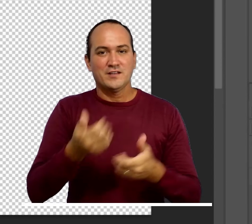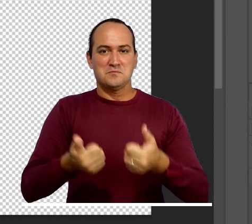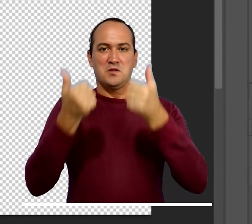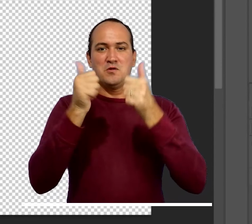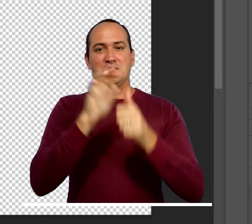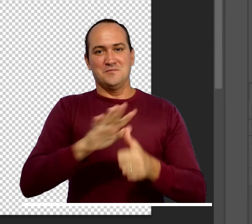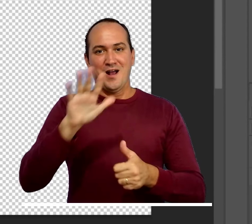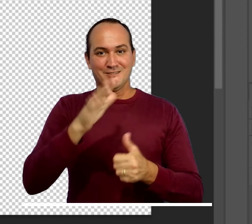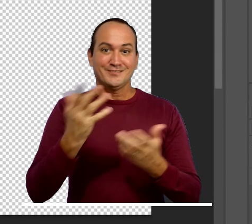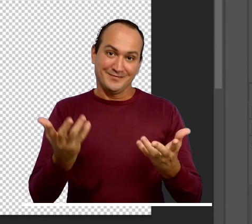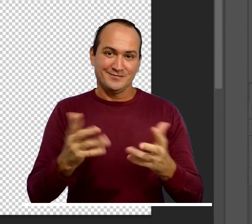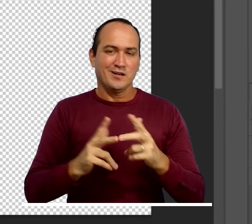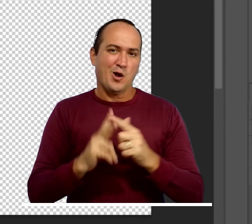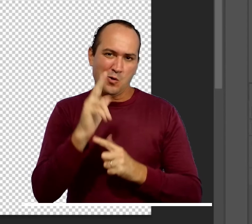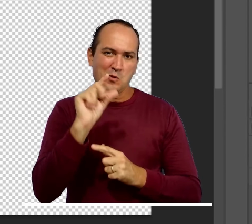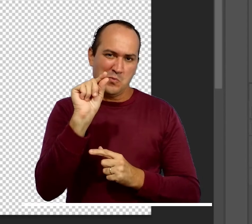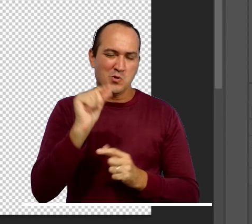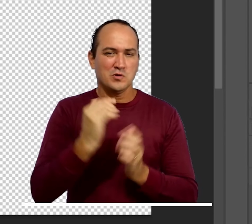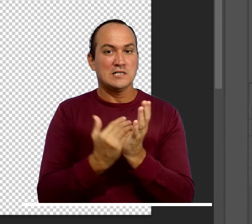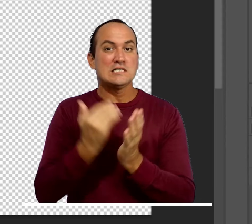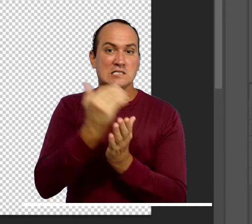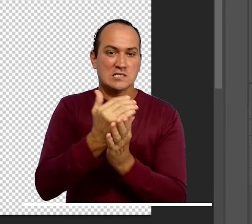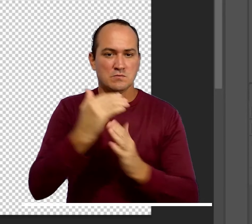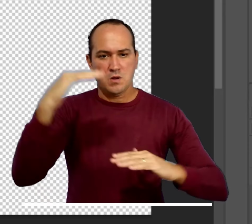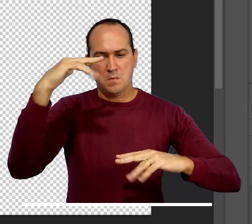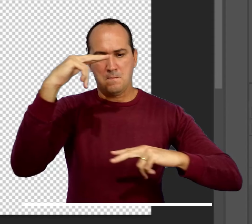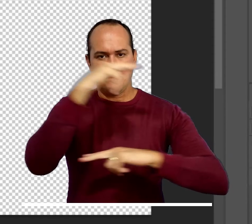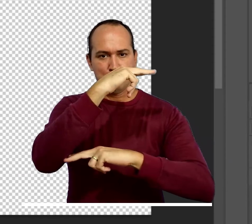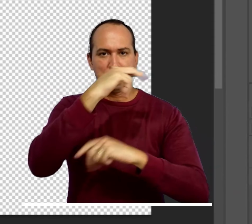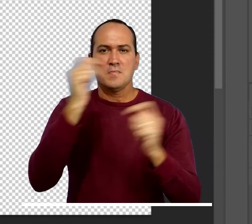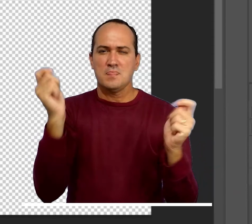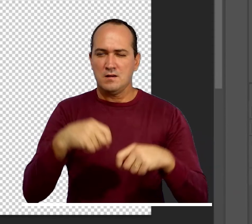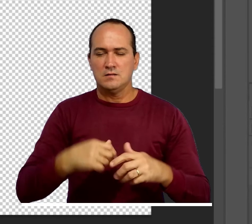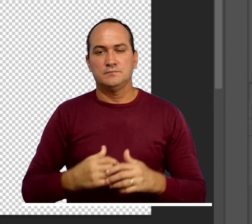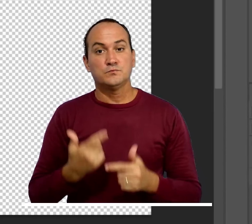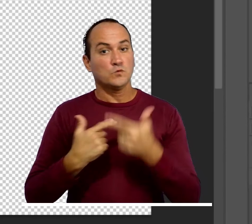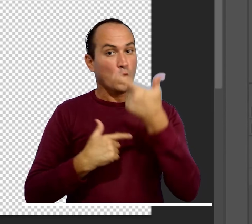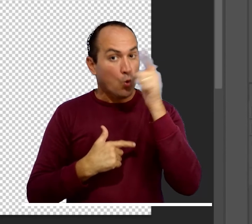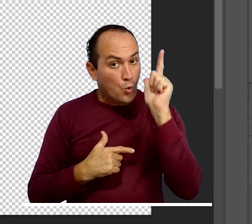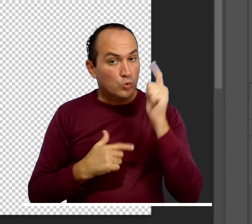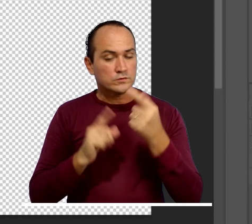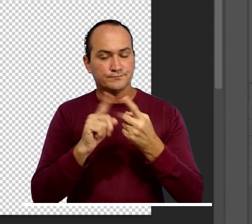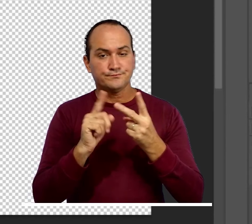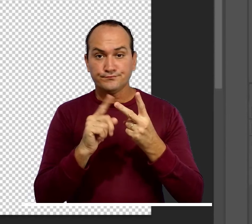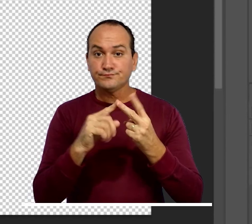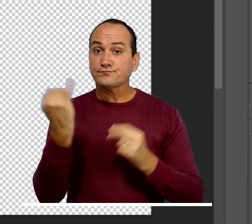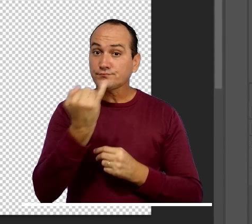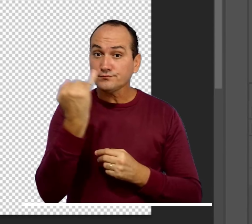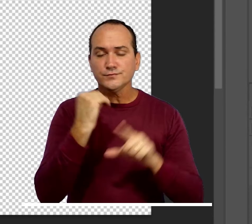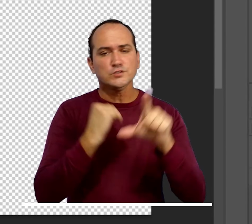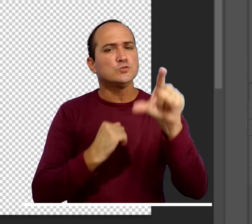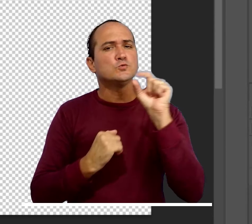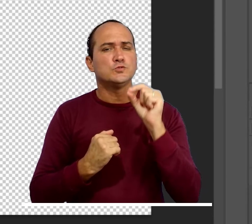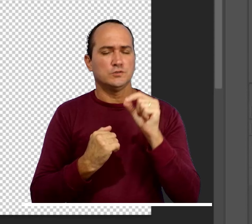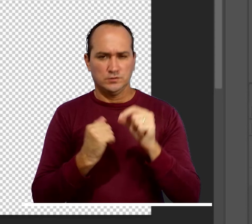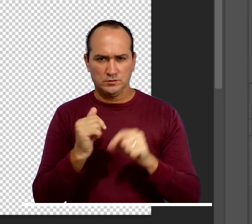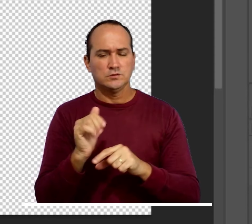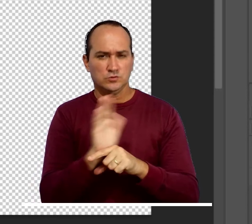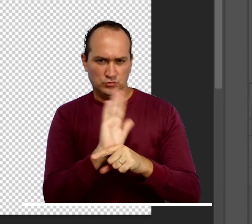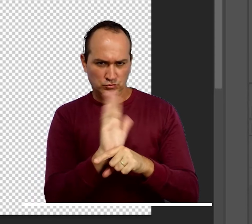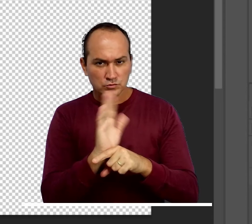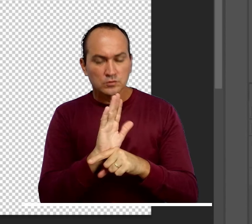dessa imagem, podendo cortar um pouco mais em cima e embaixo também. Uma outra coisa que a gente precisa levar em consideração é que eu escolhi essa imagem, além de